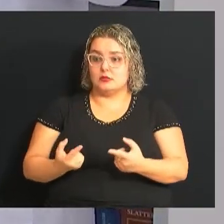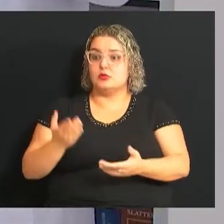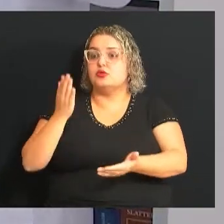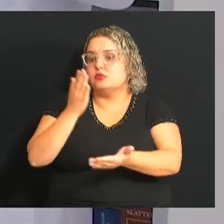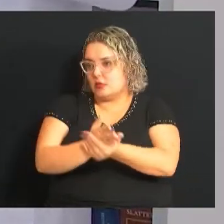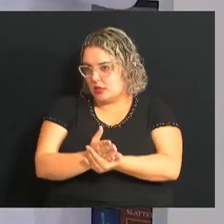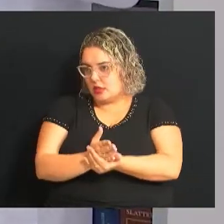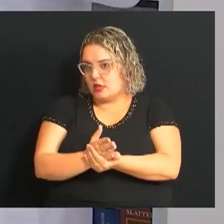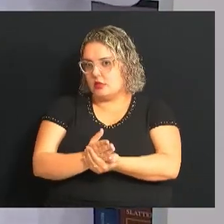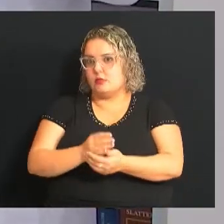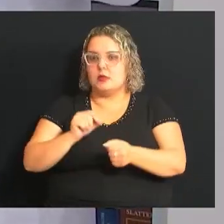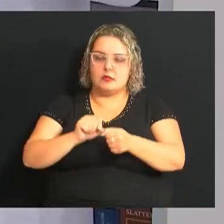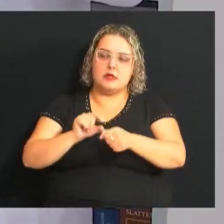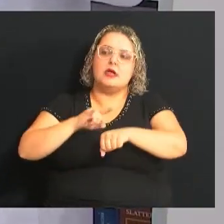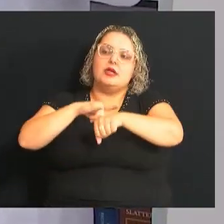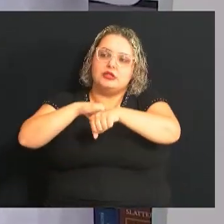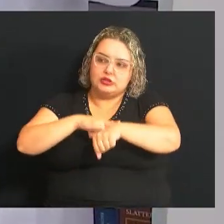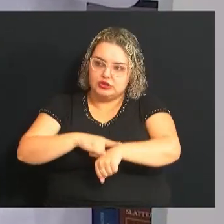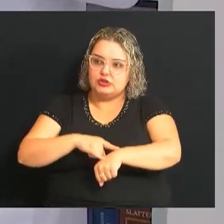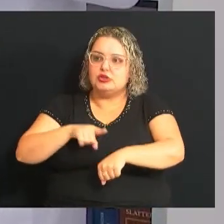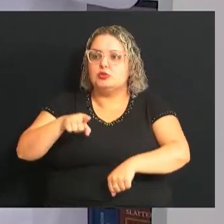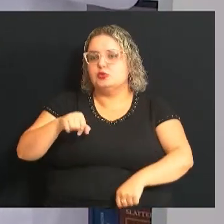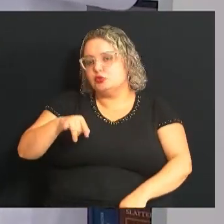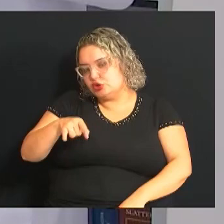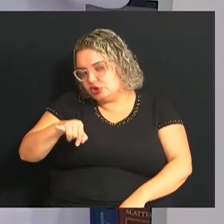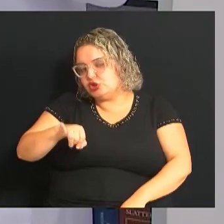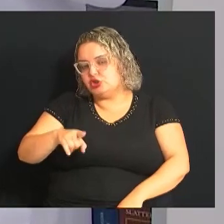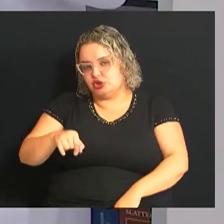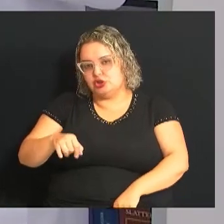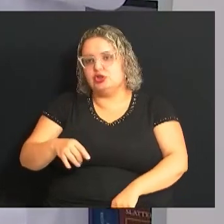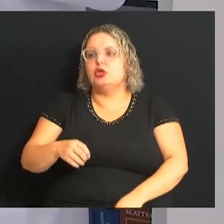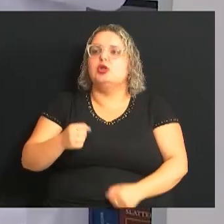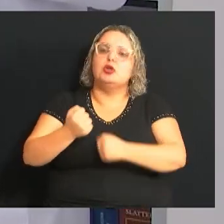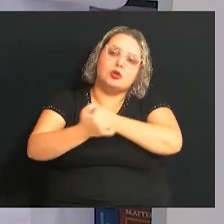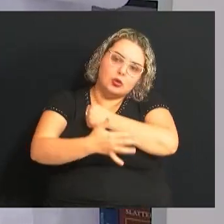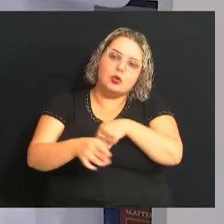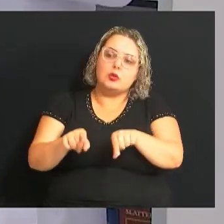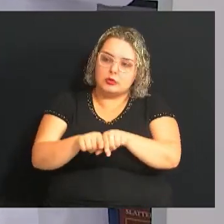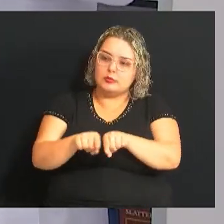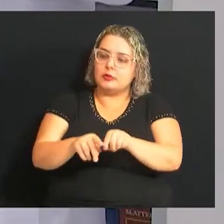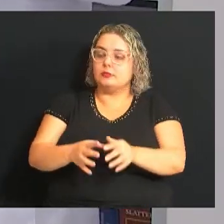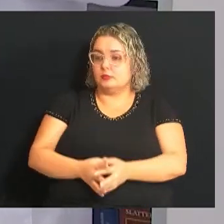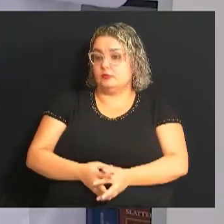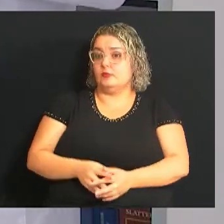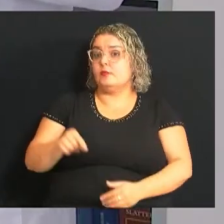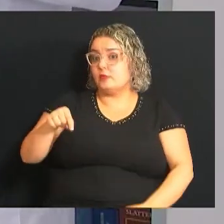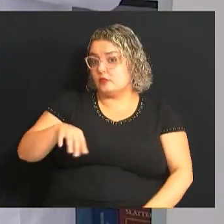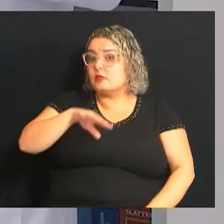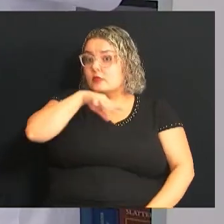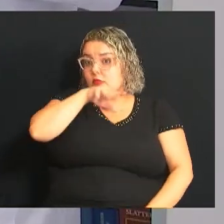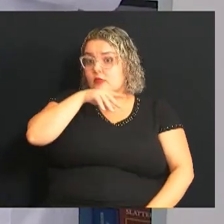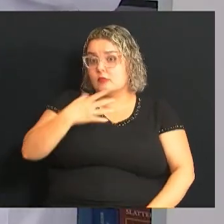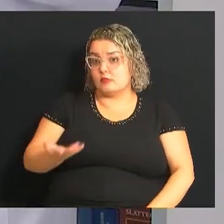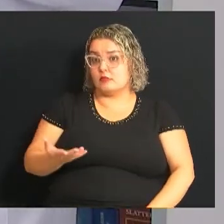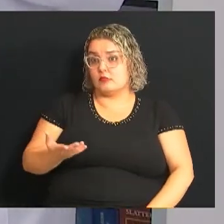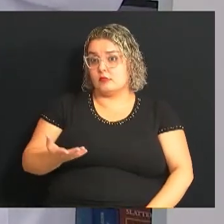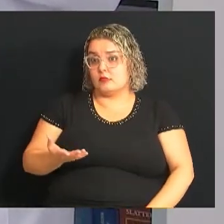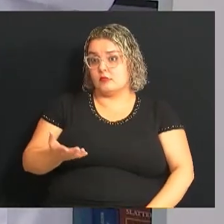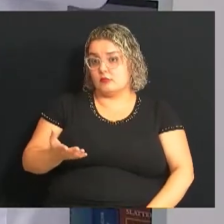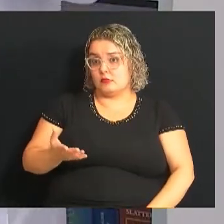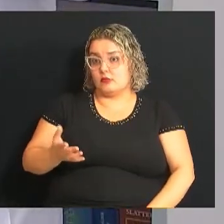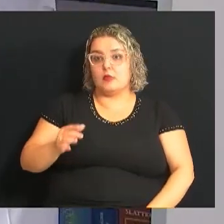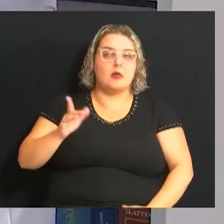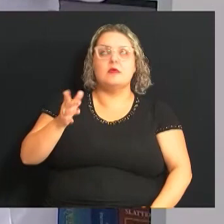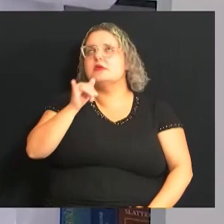suas necessidades, né? Fazer o seu xixizinho, as suas necessidades lá. E esse animal, a gente tá aí, vamos pro